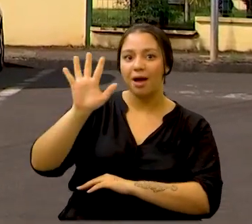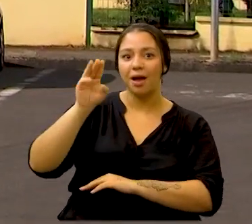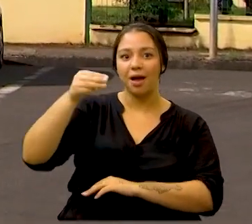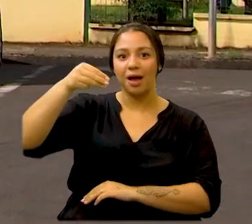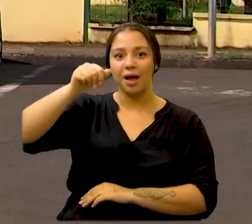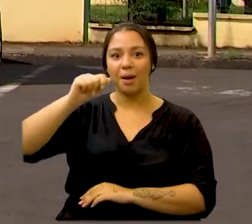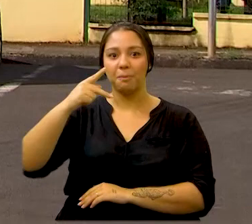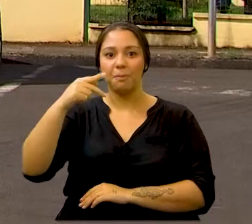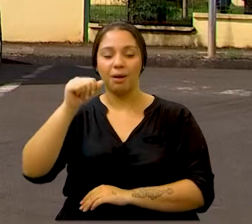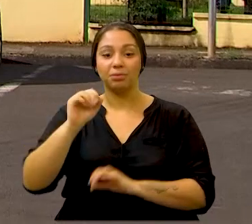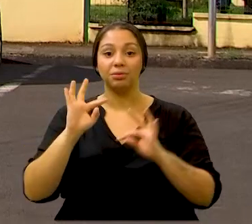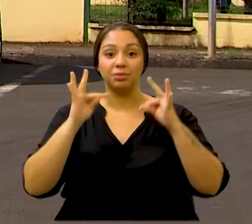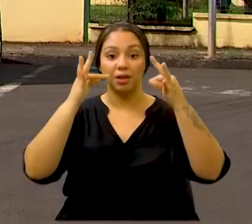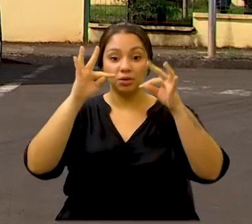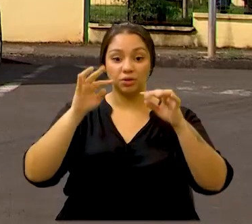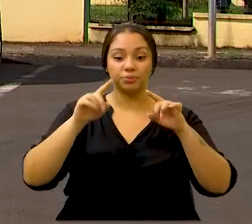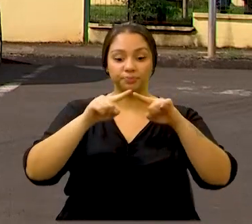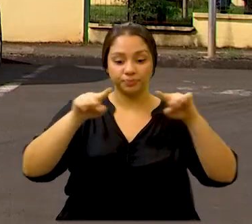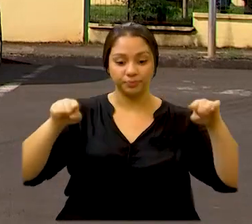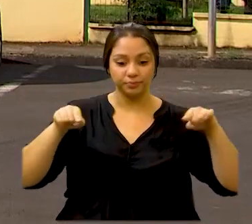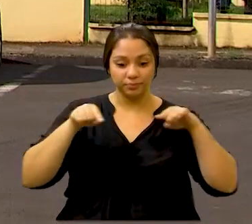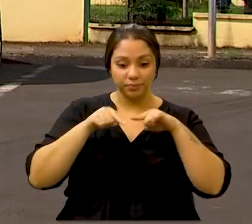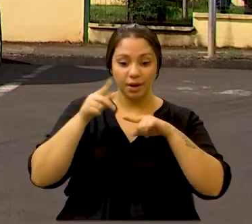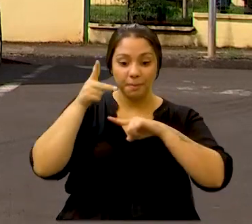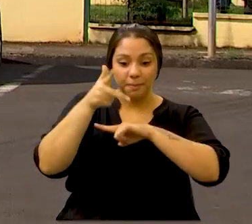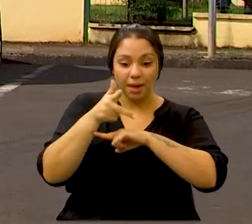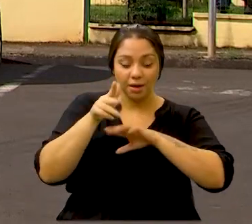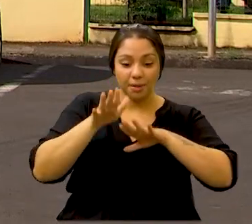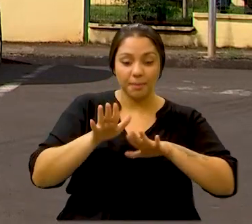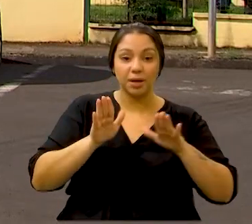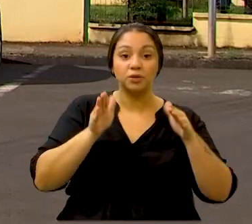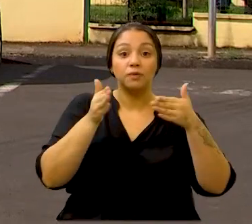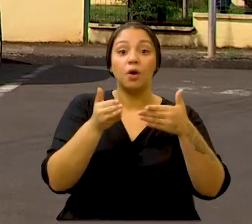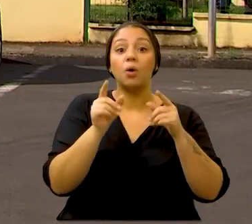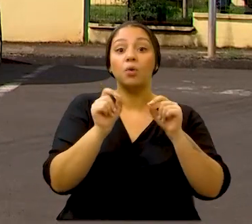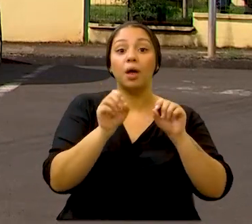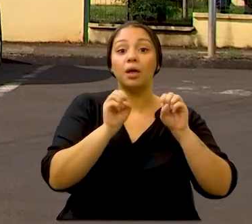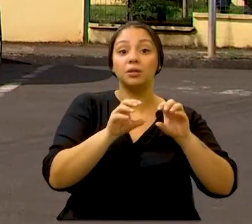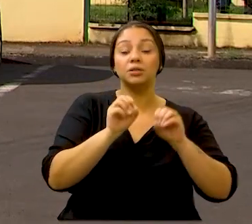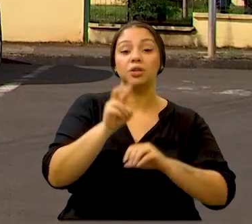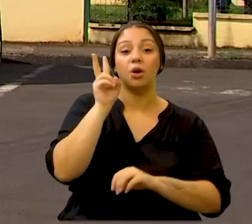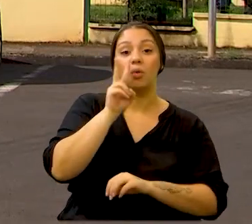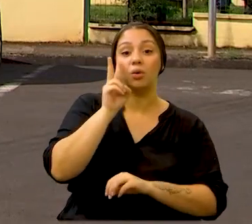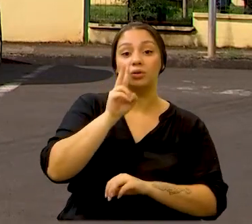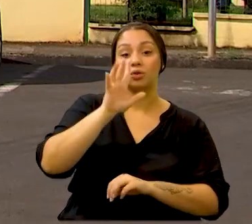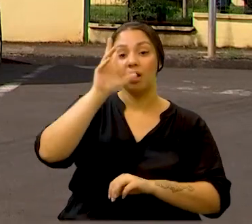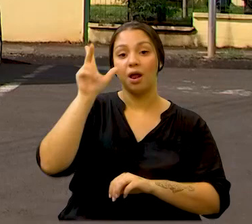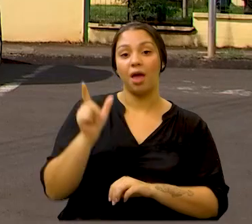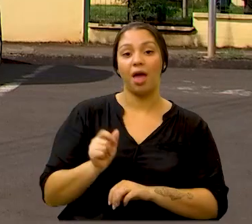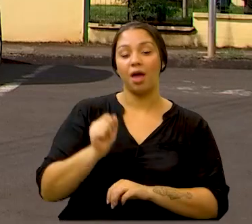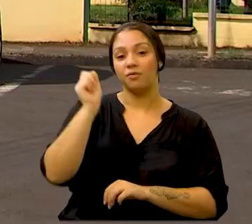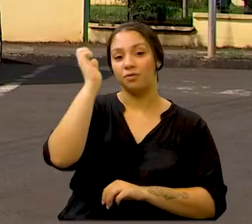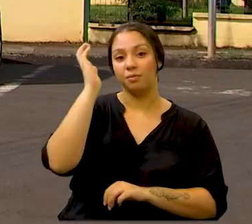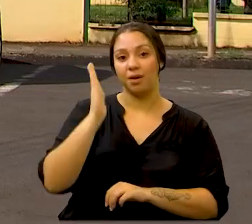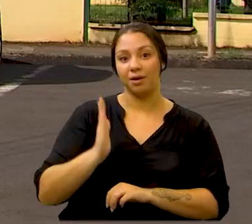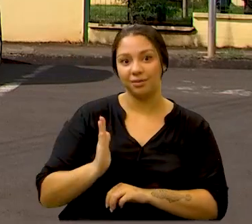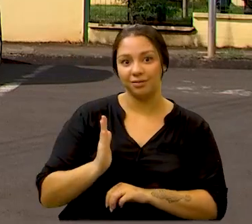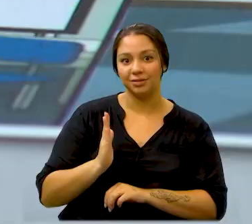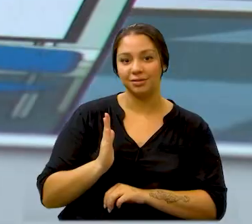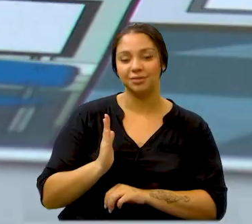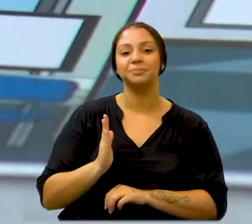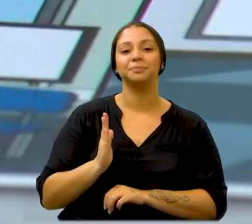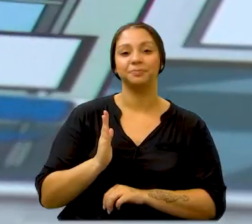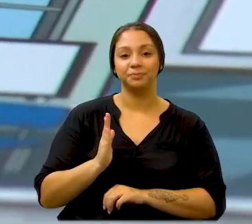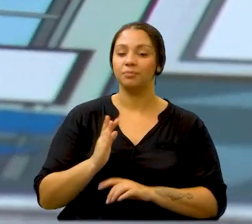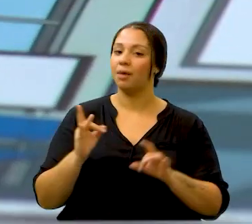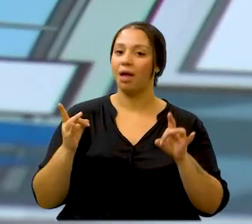com tecnologia de um laboratório maker, mas que são voltados ao ensino de história e cultura africana